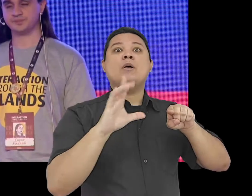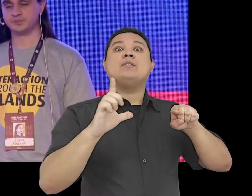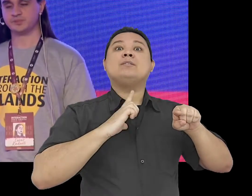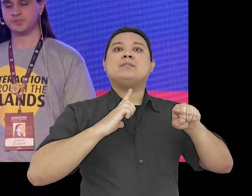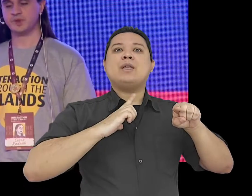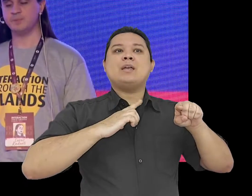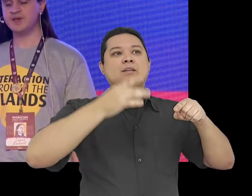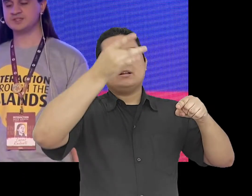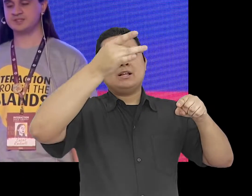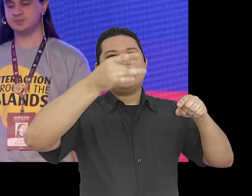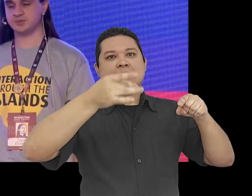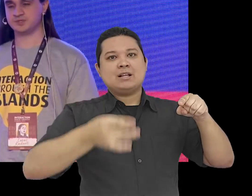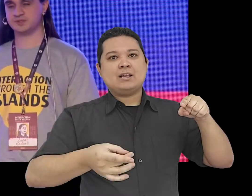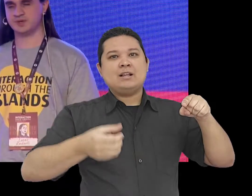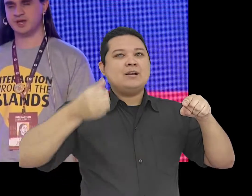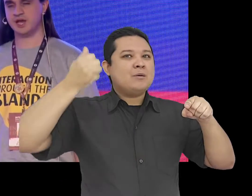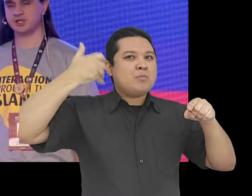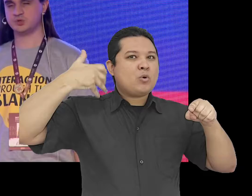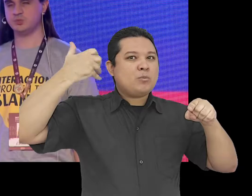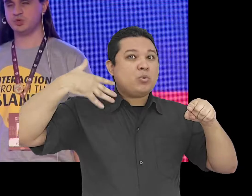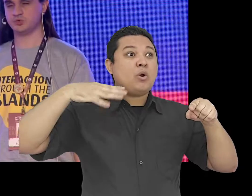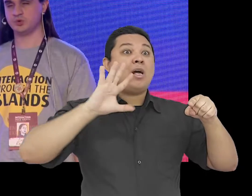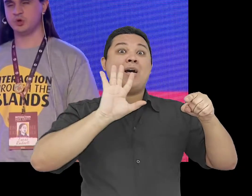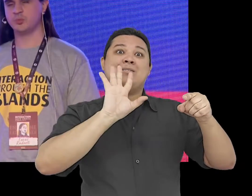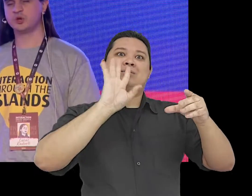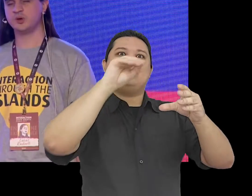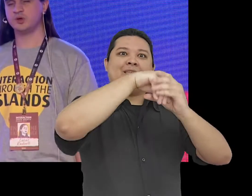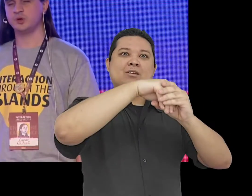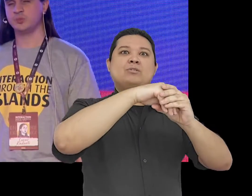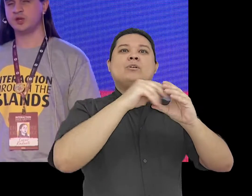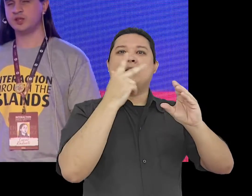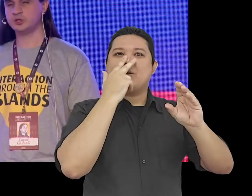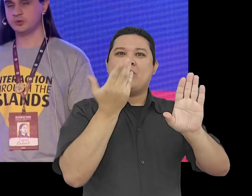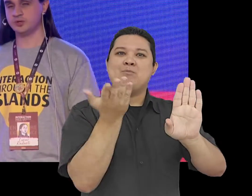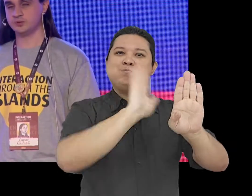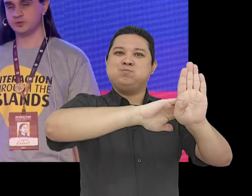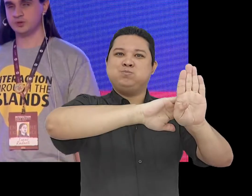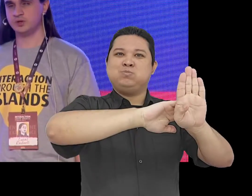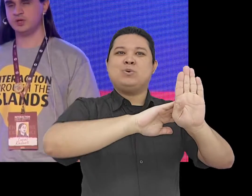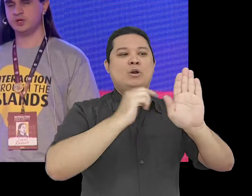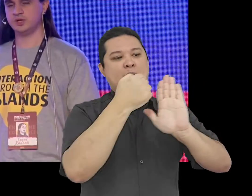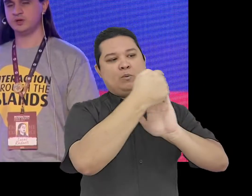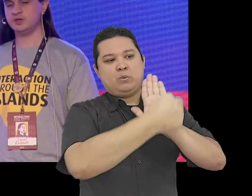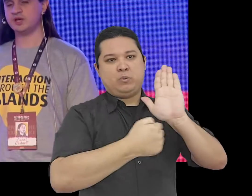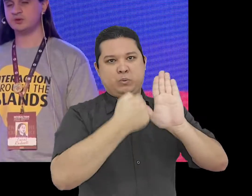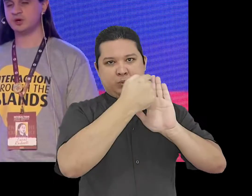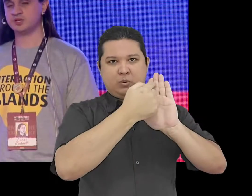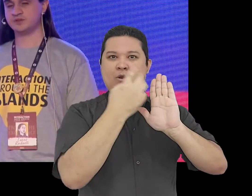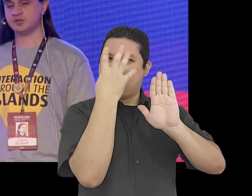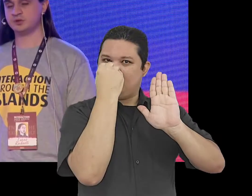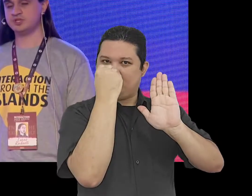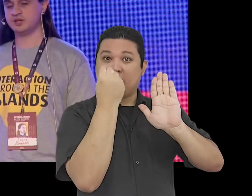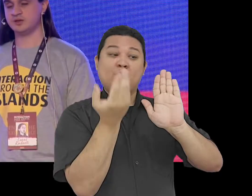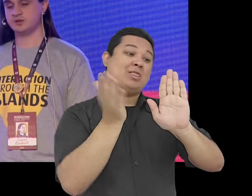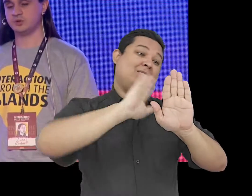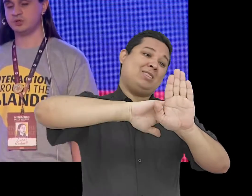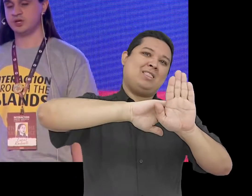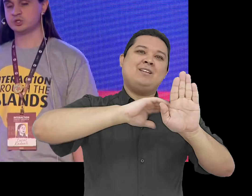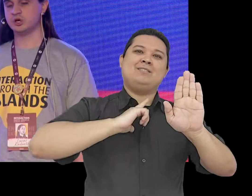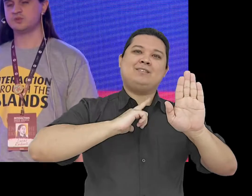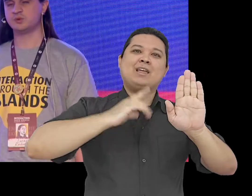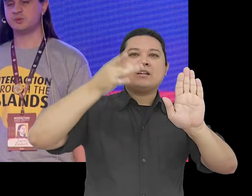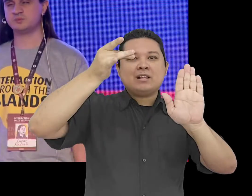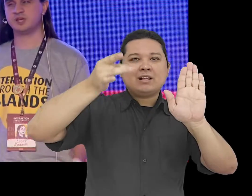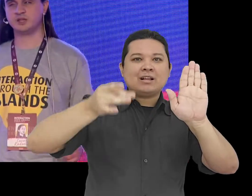seja bem simples, ela ajuda muito. Por quê? Porque ela inclui. E eu acho que a tecnologia,